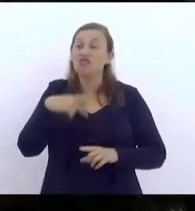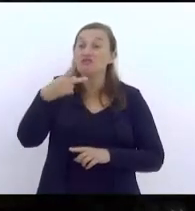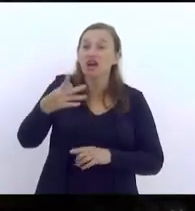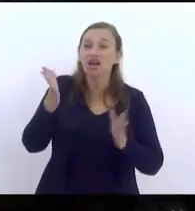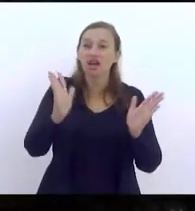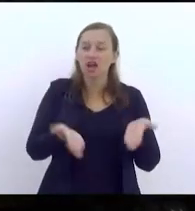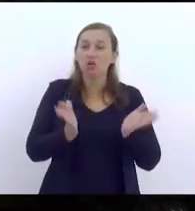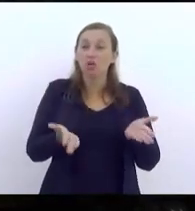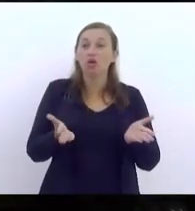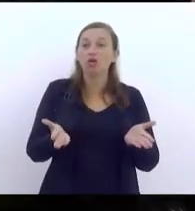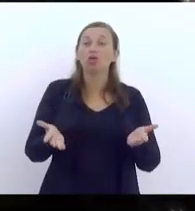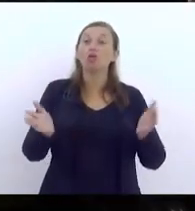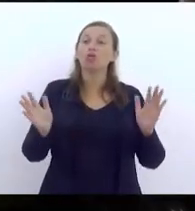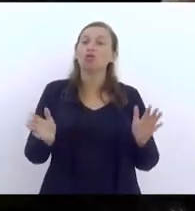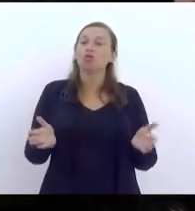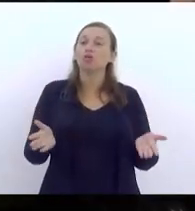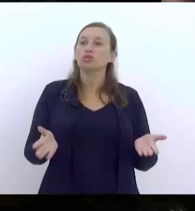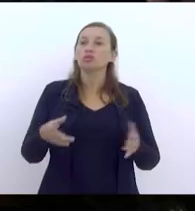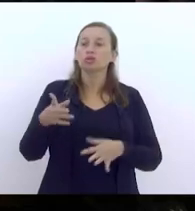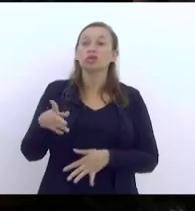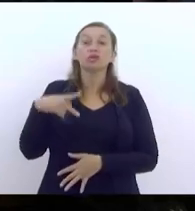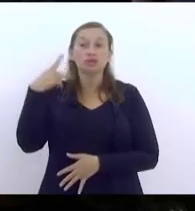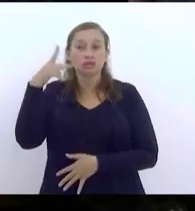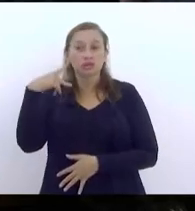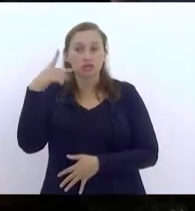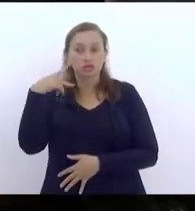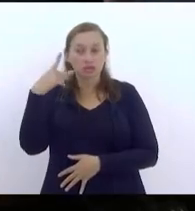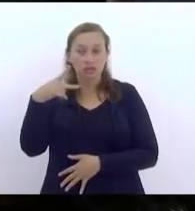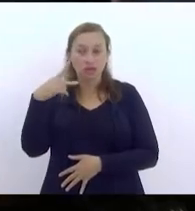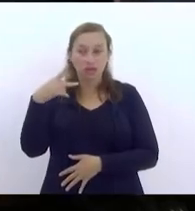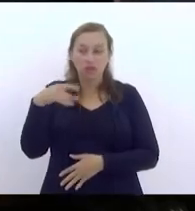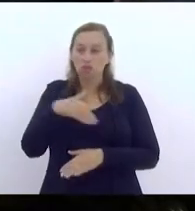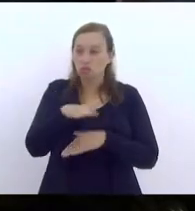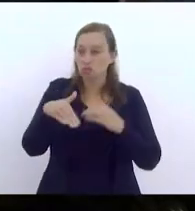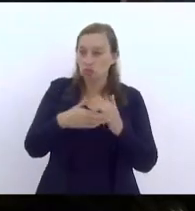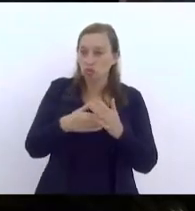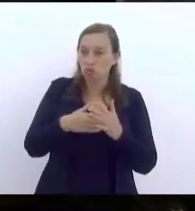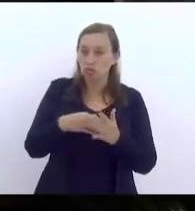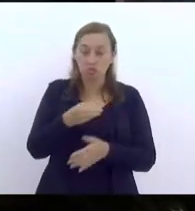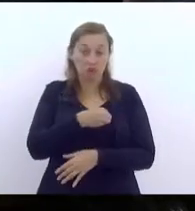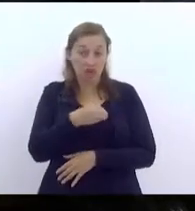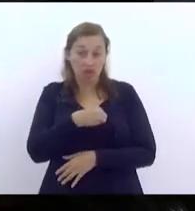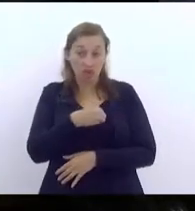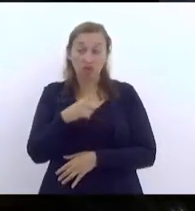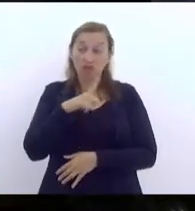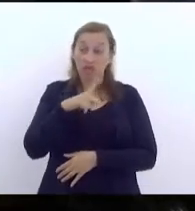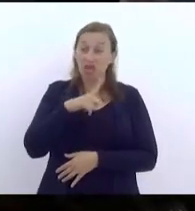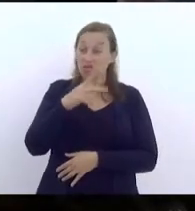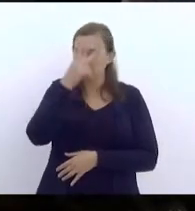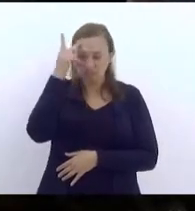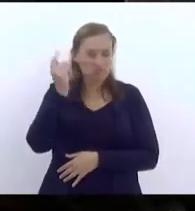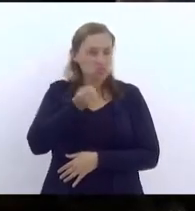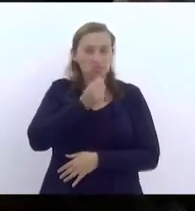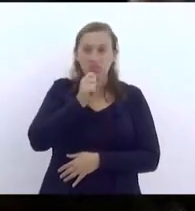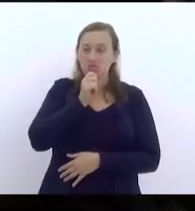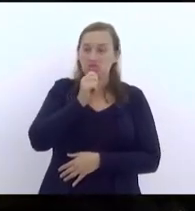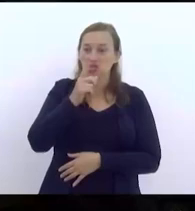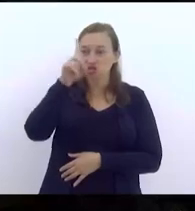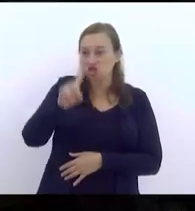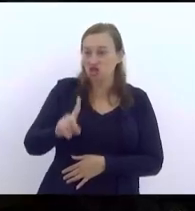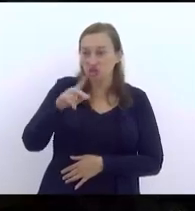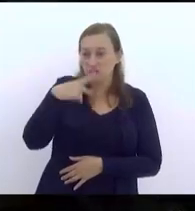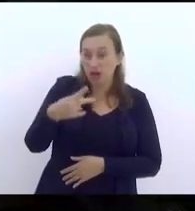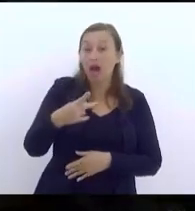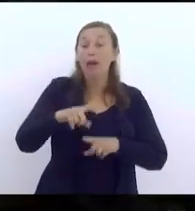neste parlamento, só tem pecadores, ninguém tem direito de atirar pedra. Mas, também,